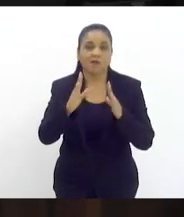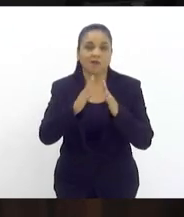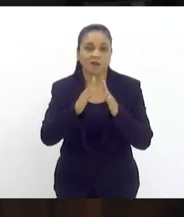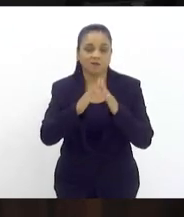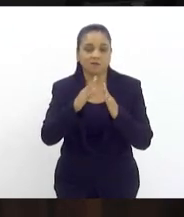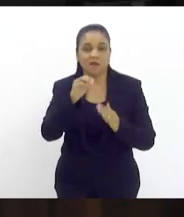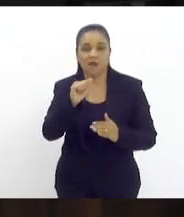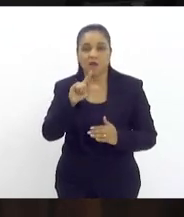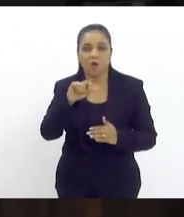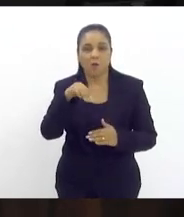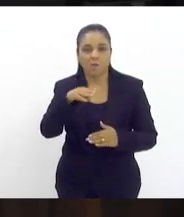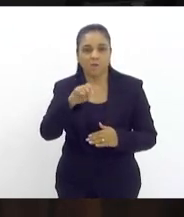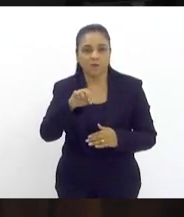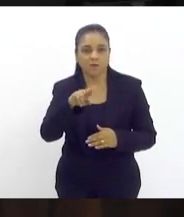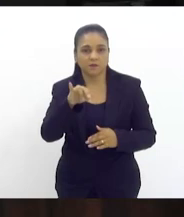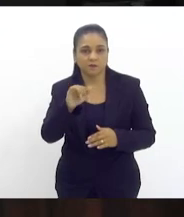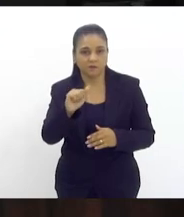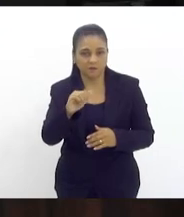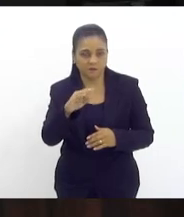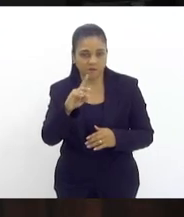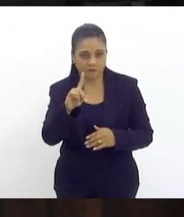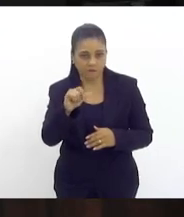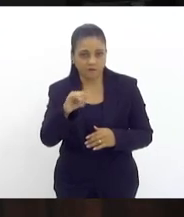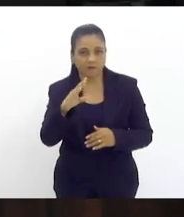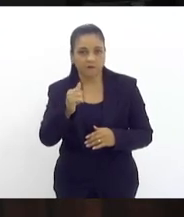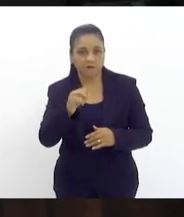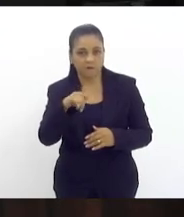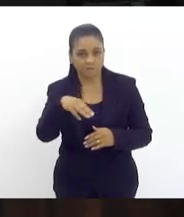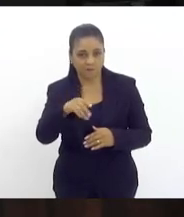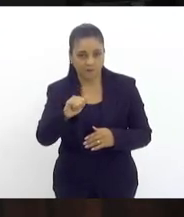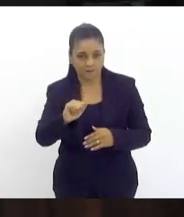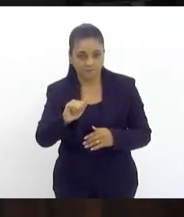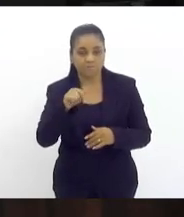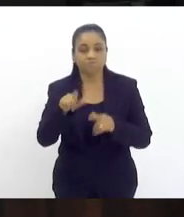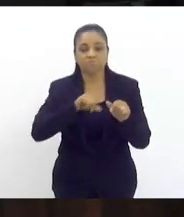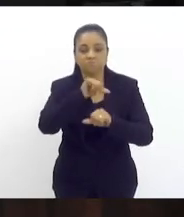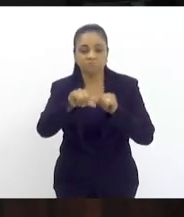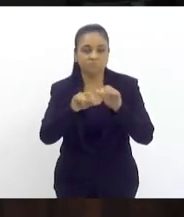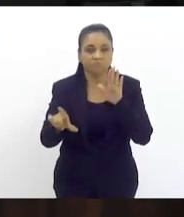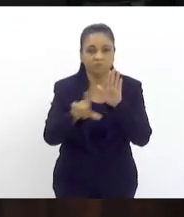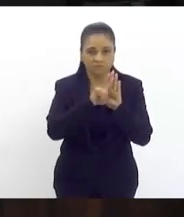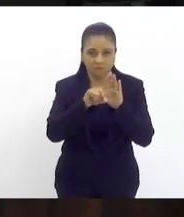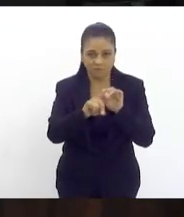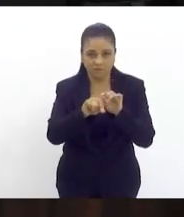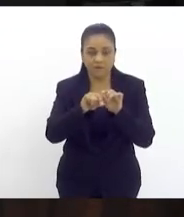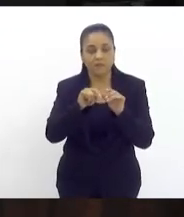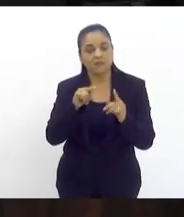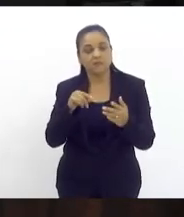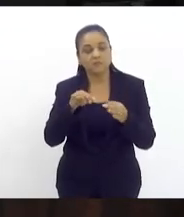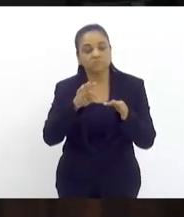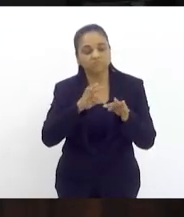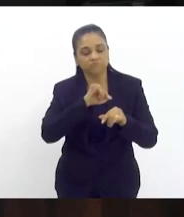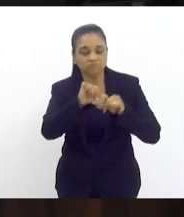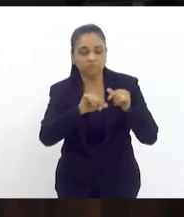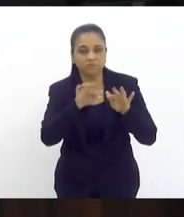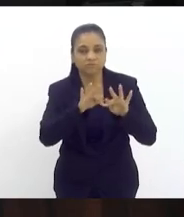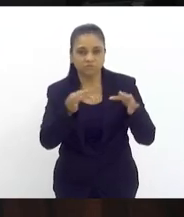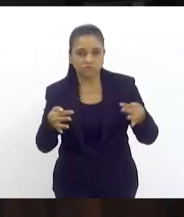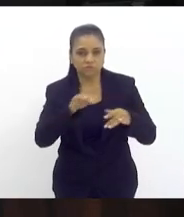Gama. Parecer da Comissão de Indicações Legislativas pela Transformação em indicação simples.